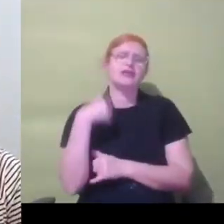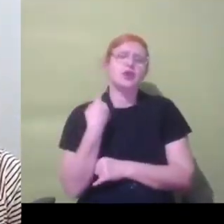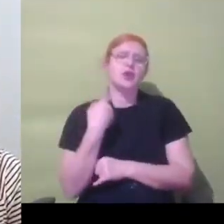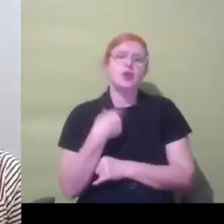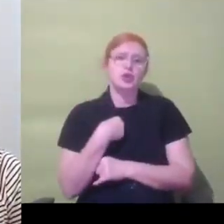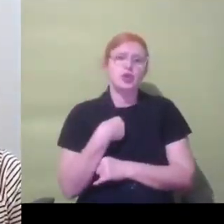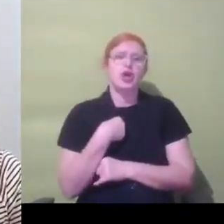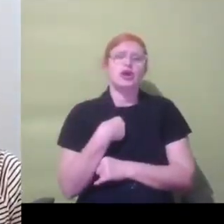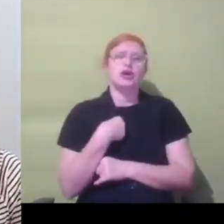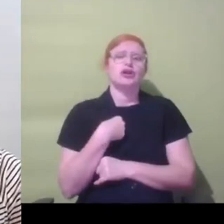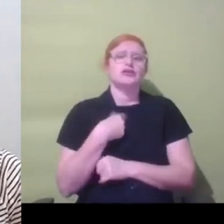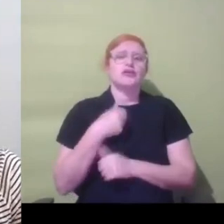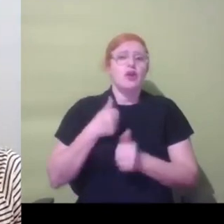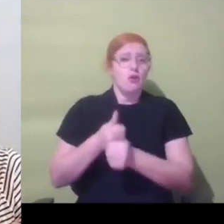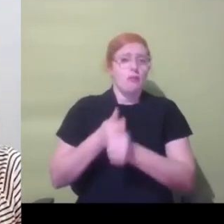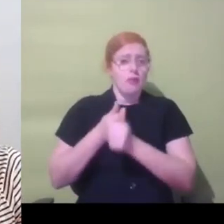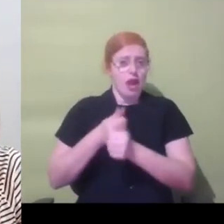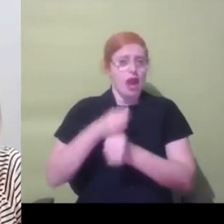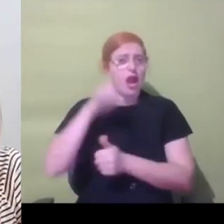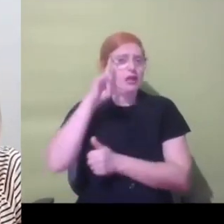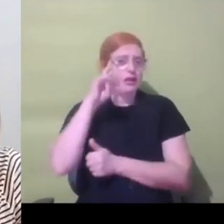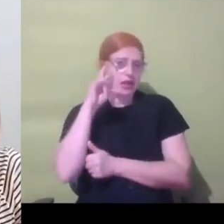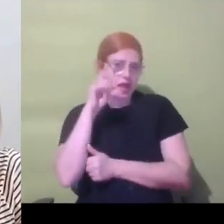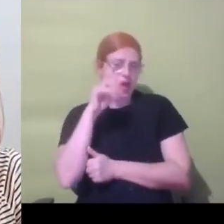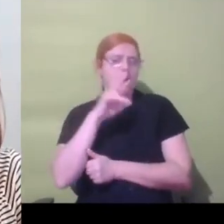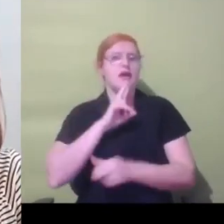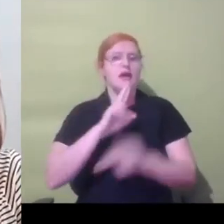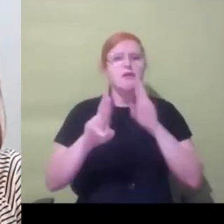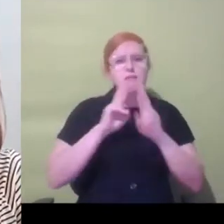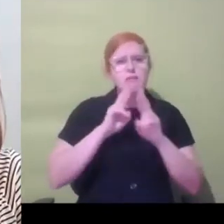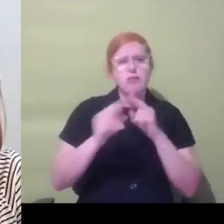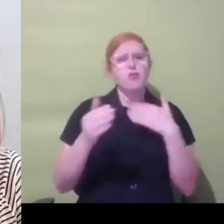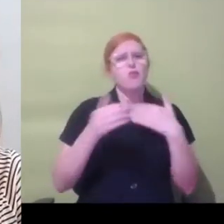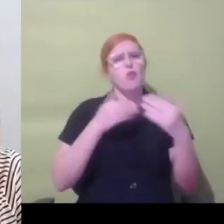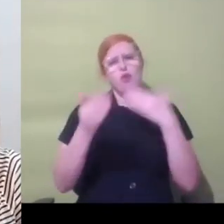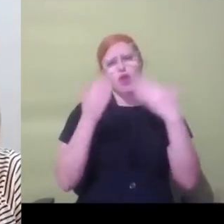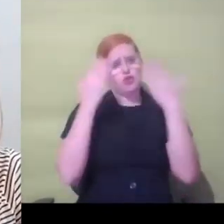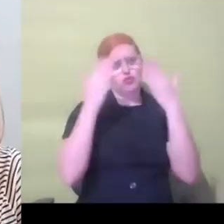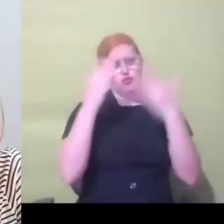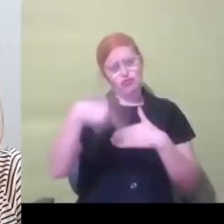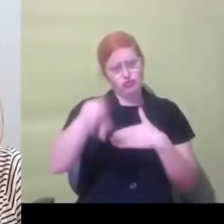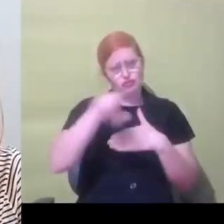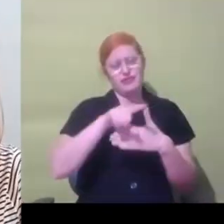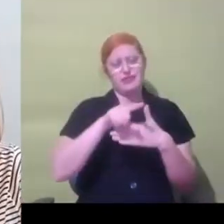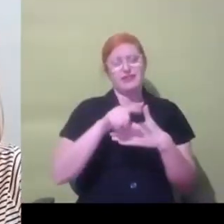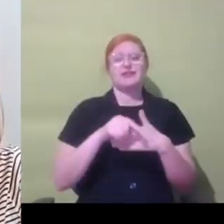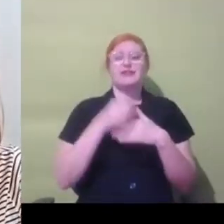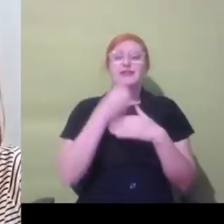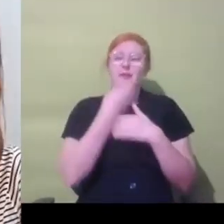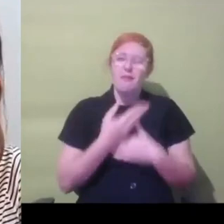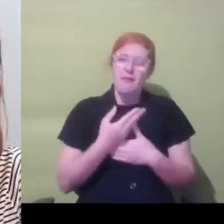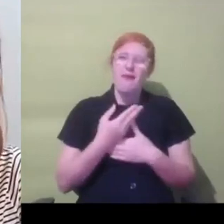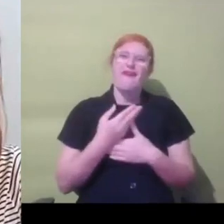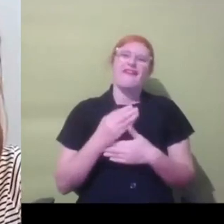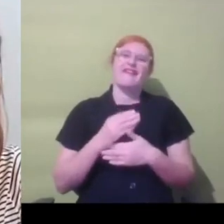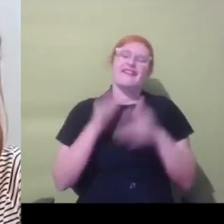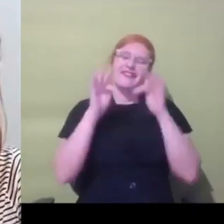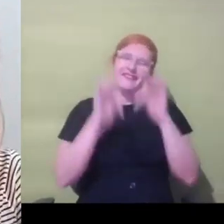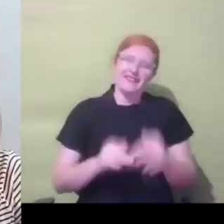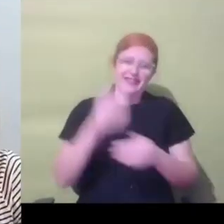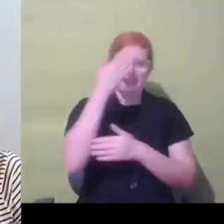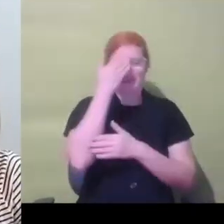A gente vai estar acompanhando o Instagram da Universidade Livre para responder qualquer dúvida de vocês. Bom, é